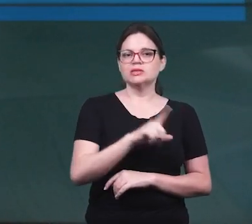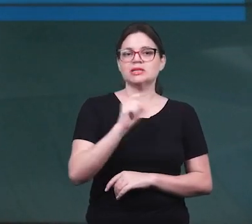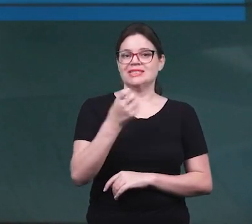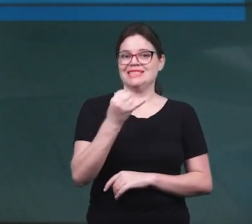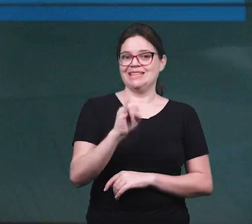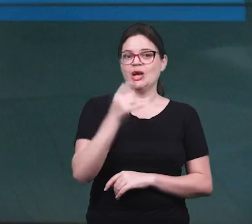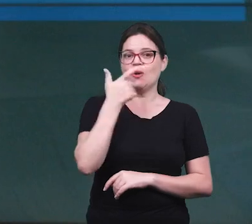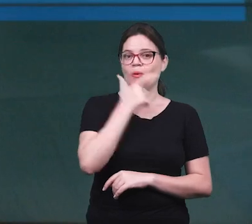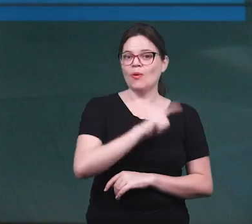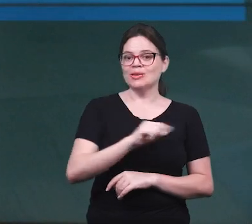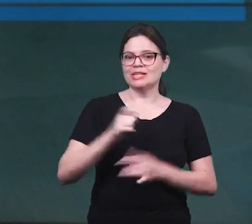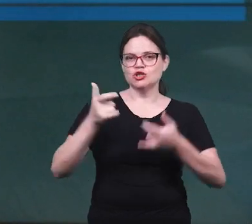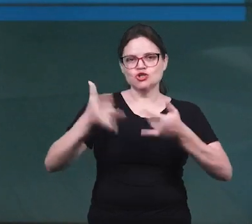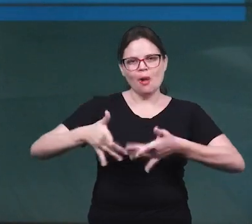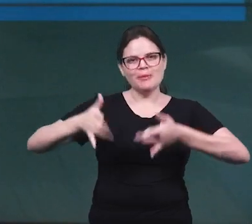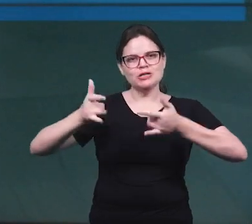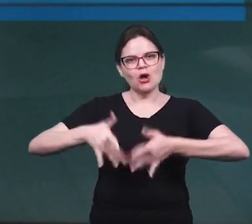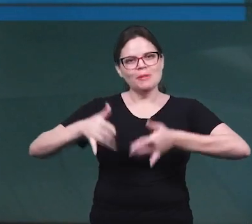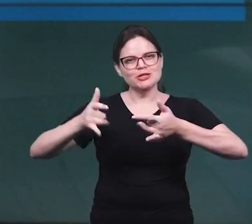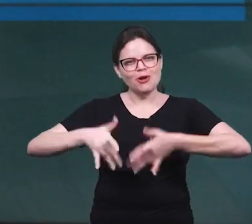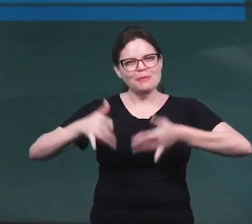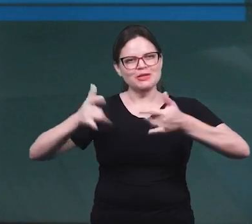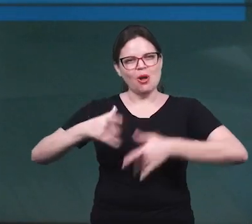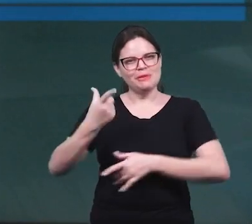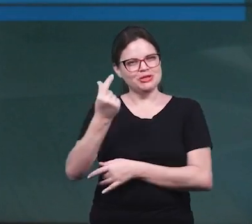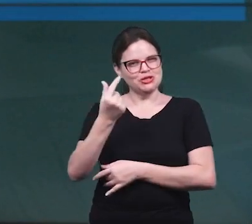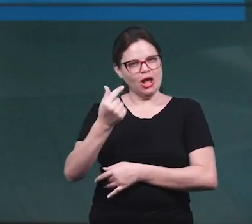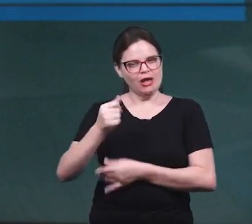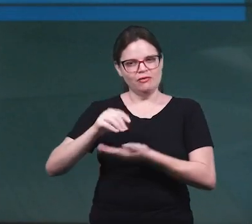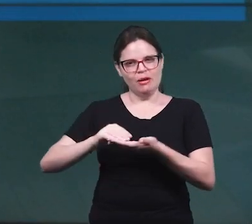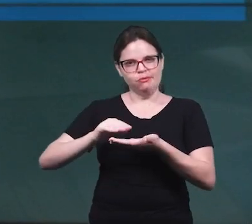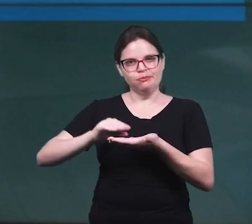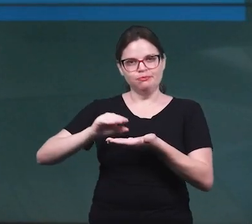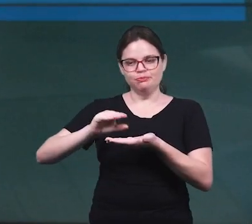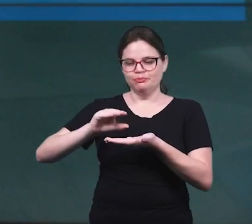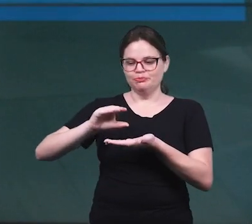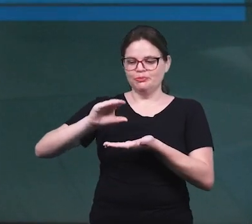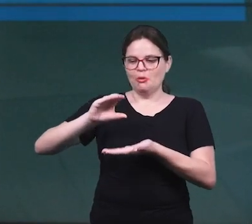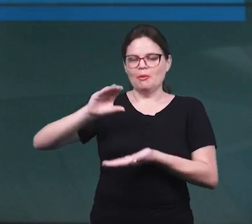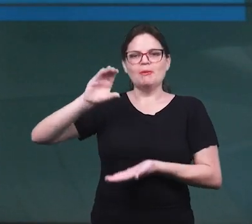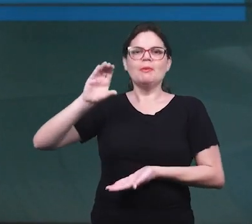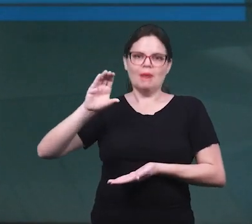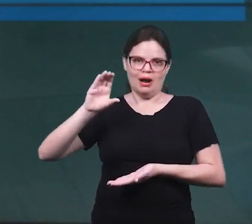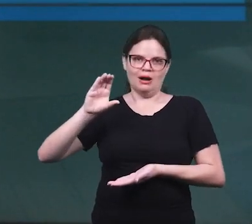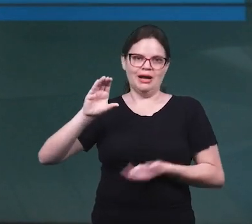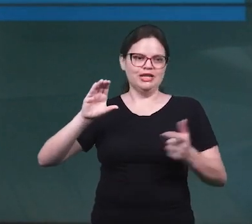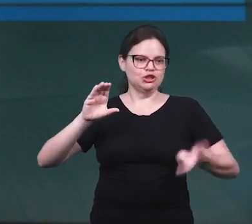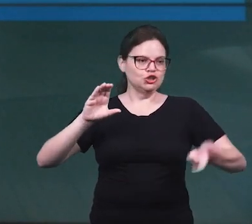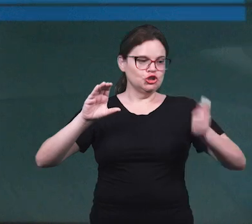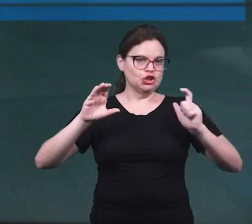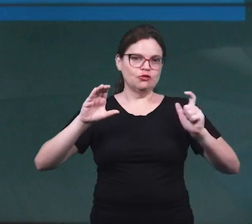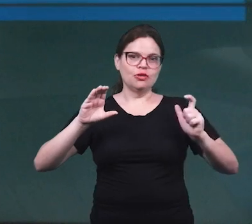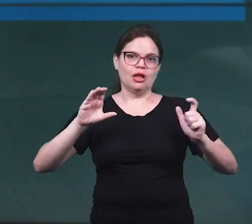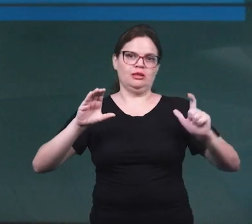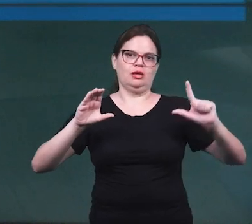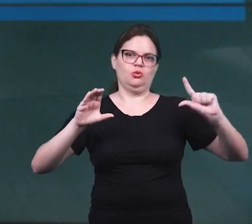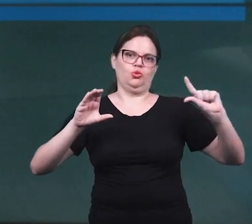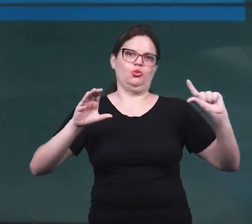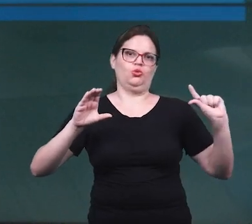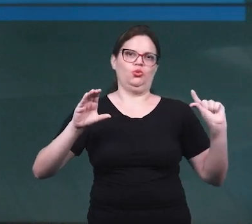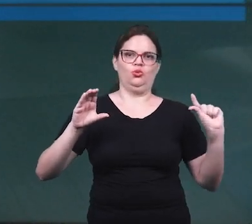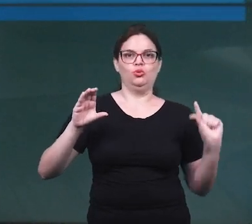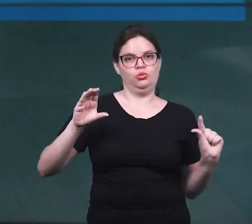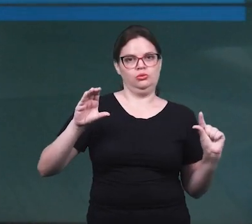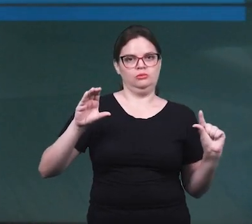direitos, ainda que aumente as dívidas, mas sempre numa proporção inferior. As dívidas,